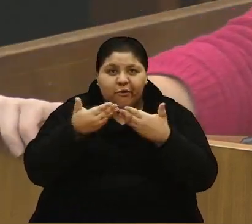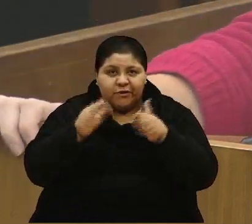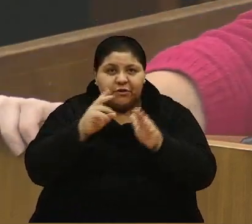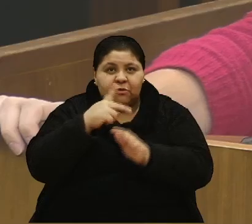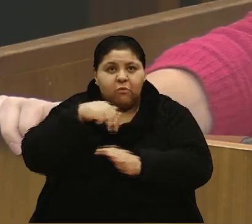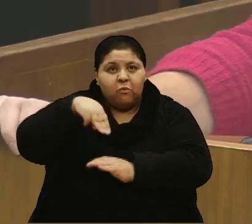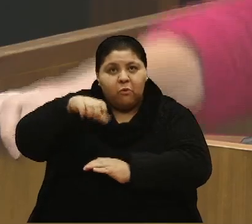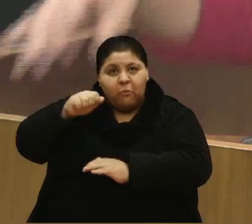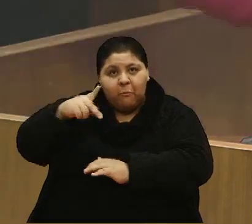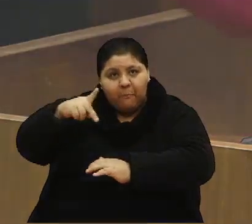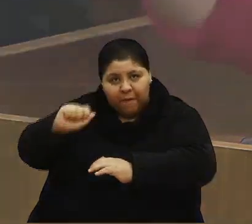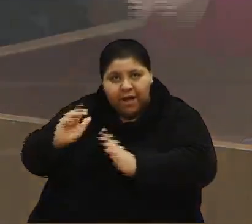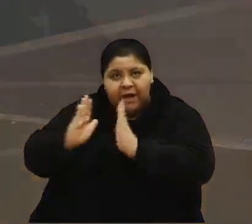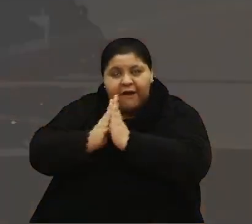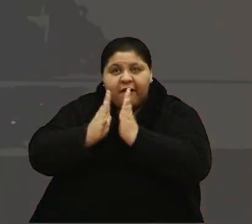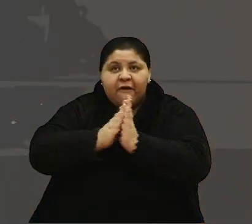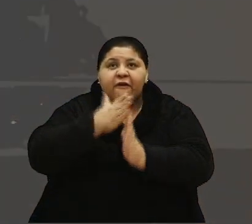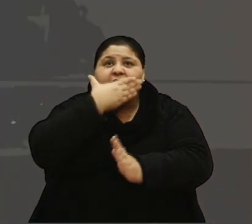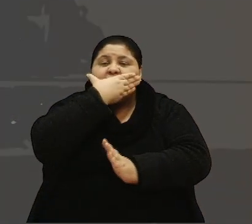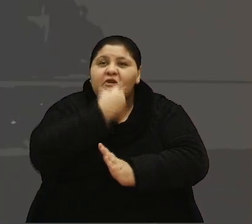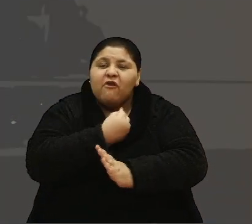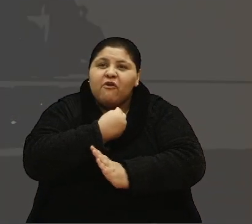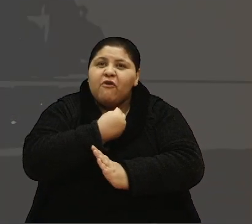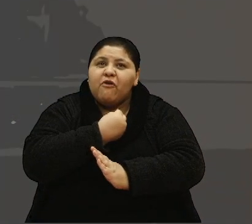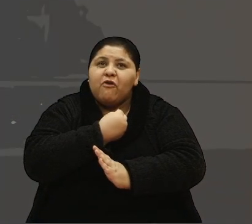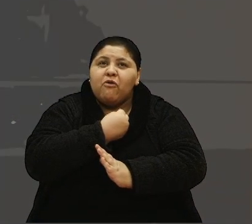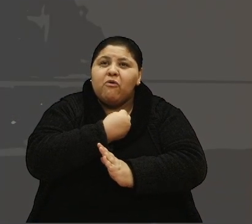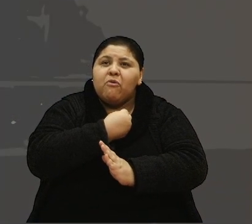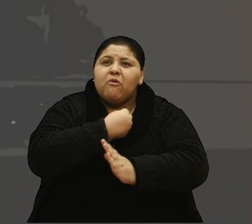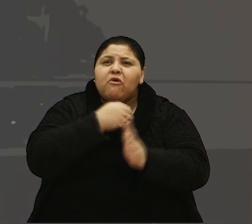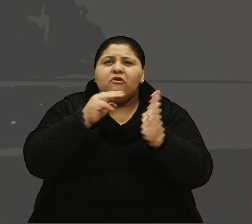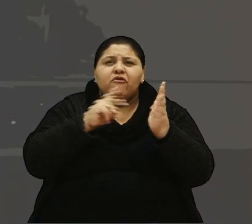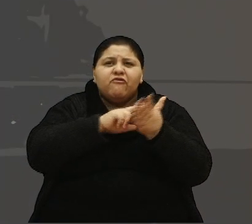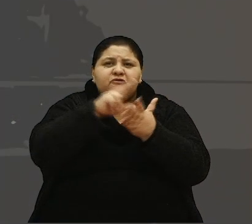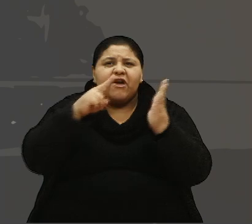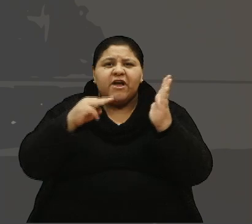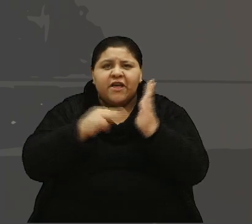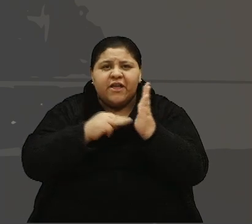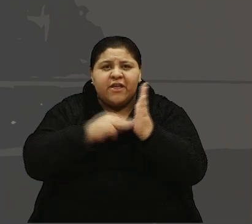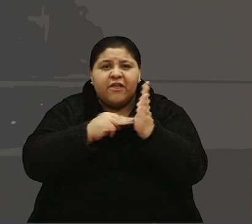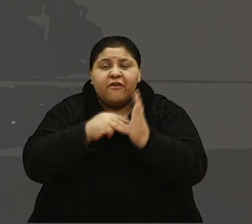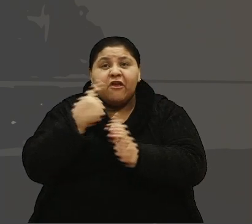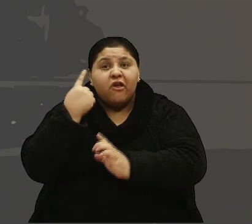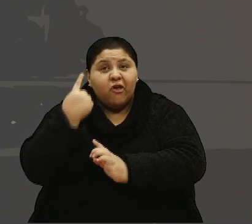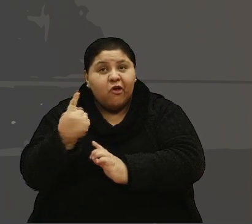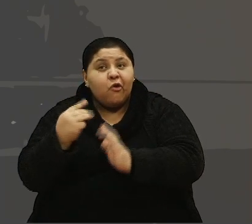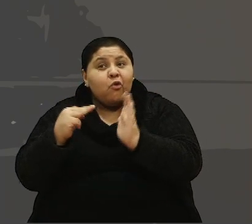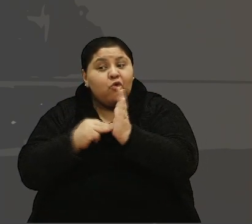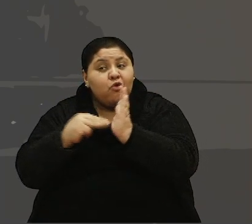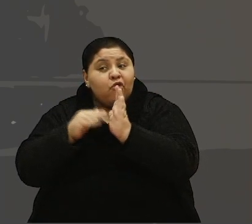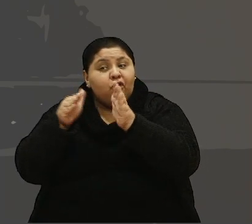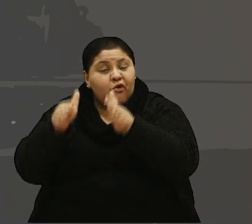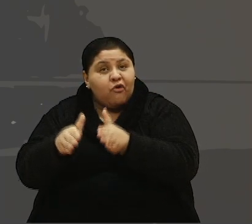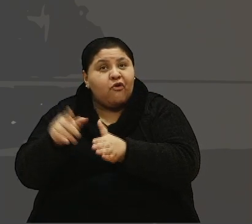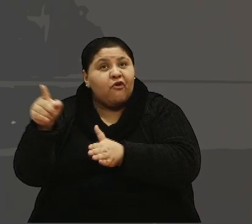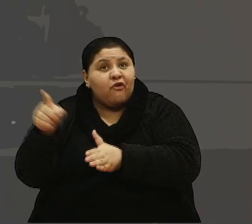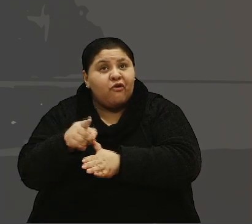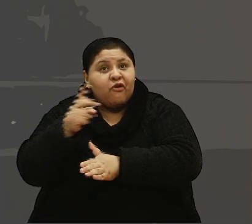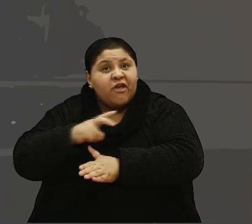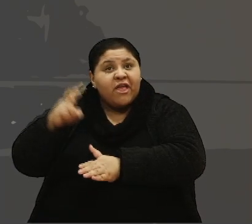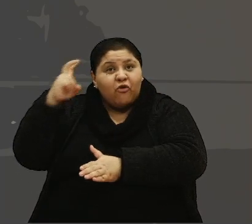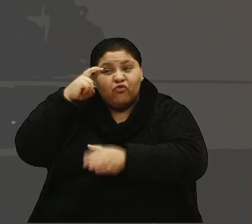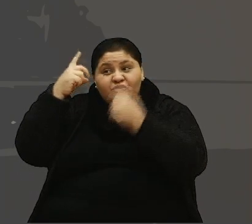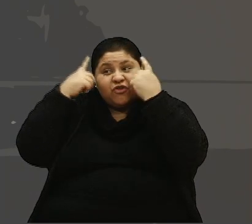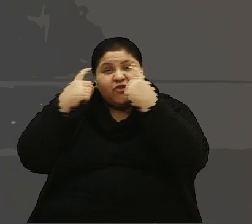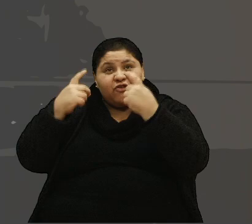favor? Os homens morrem por dezenas de motivos. E um desses motivos centrais é a cultura da